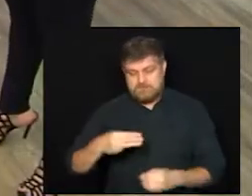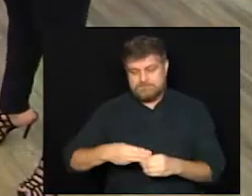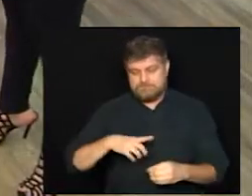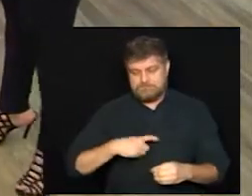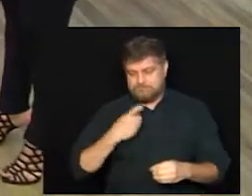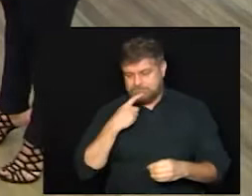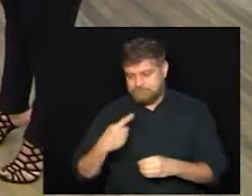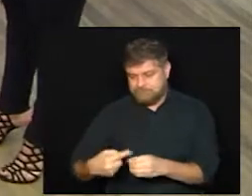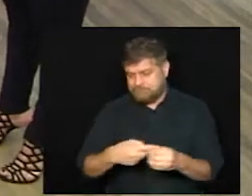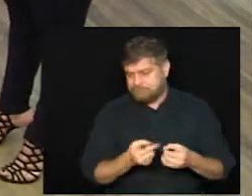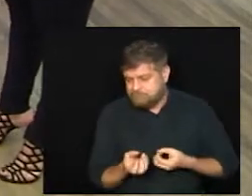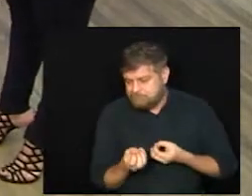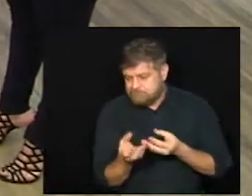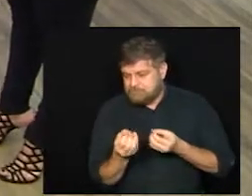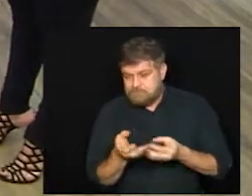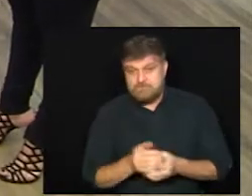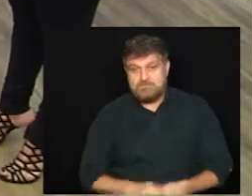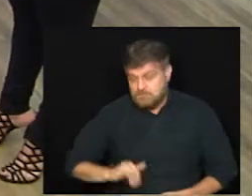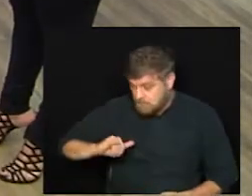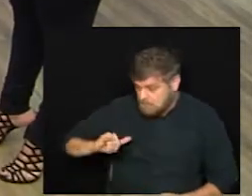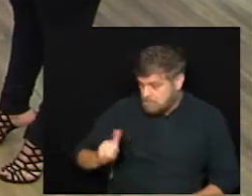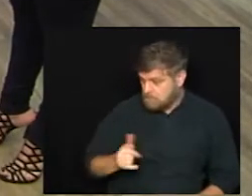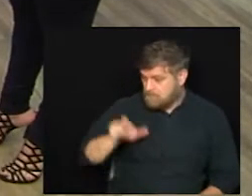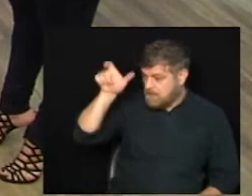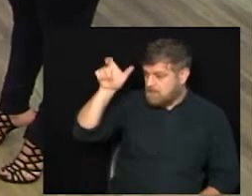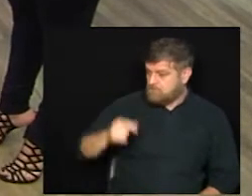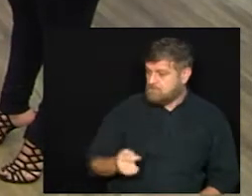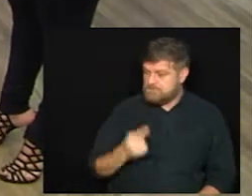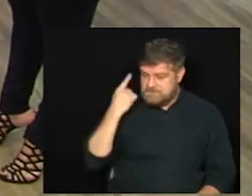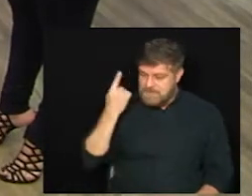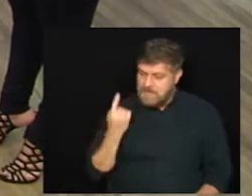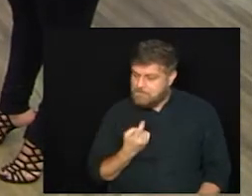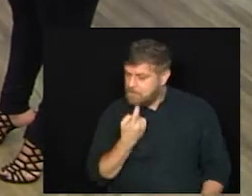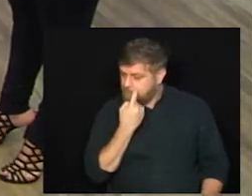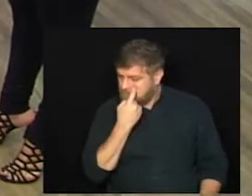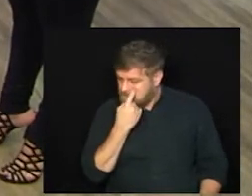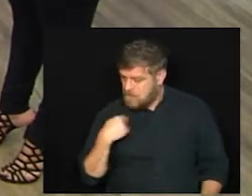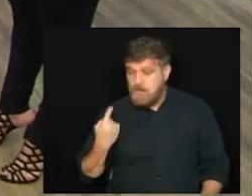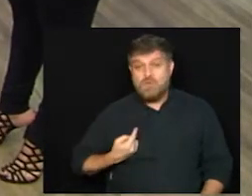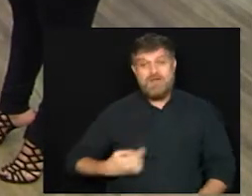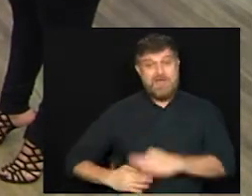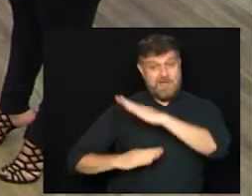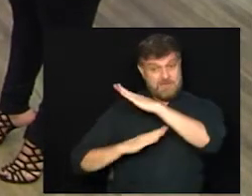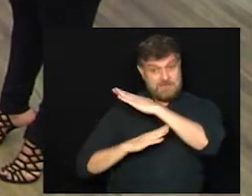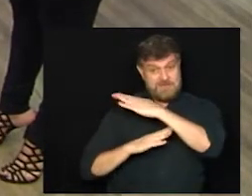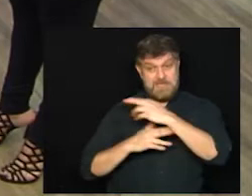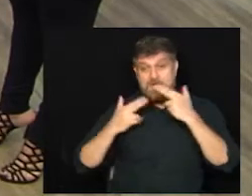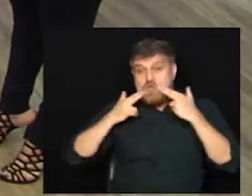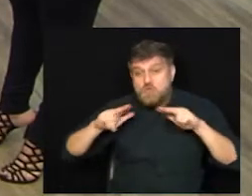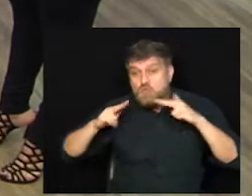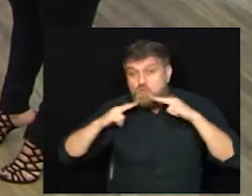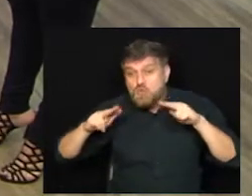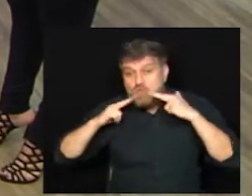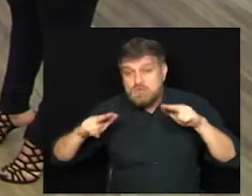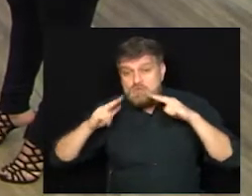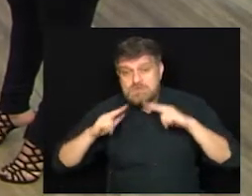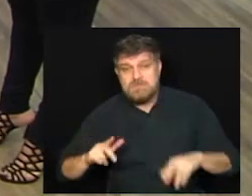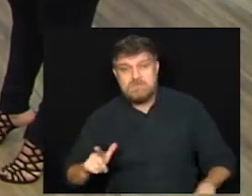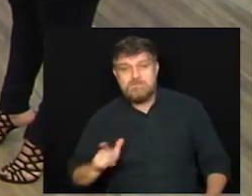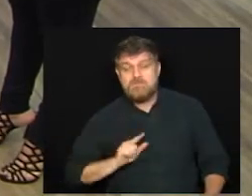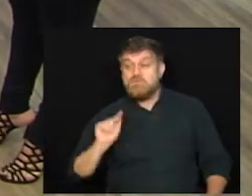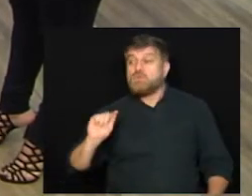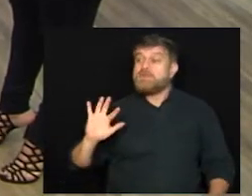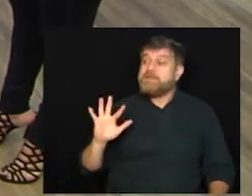de Campinas. Quero aproveitar a sua presença aqui nos nossos estúdios para nós já falarmos das notícias do Legislativo, o